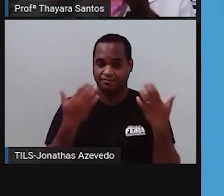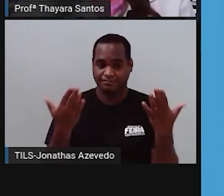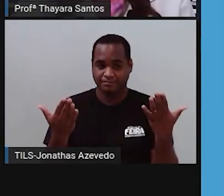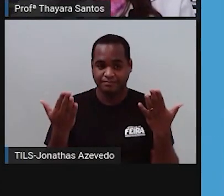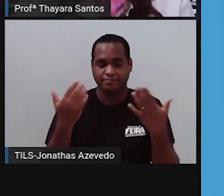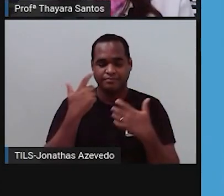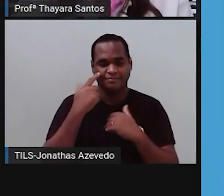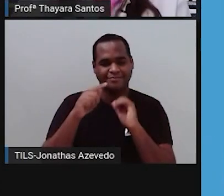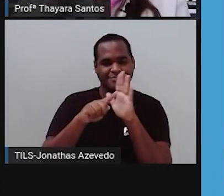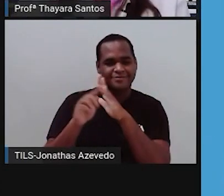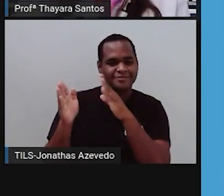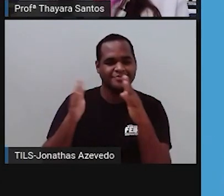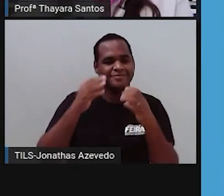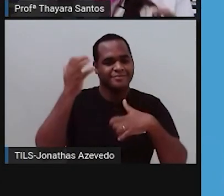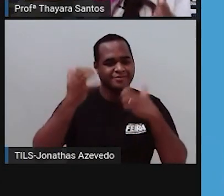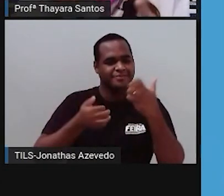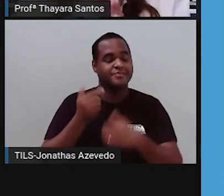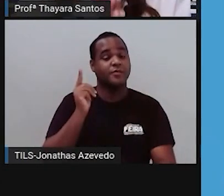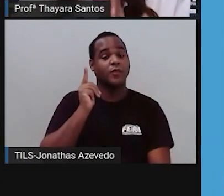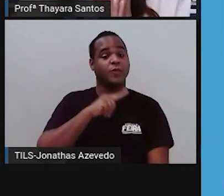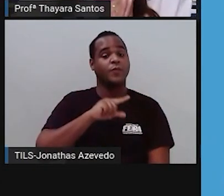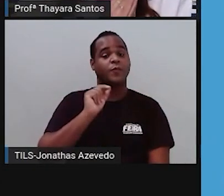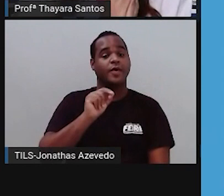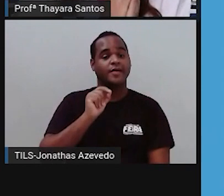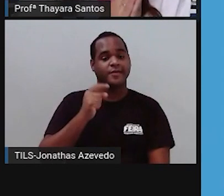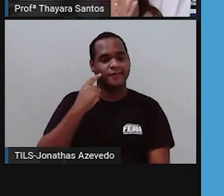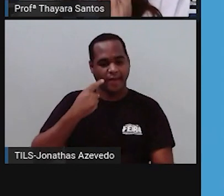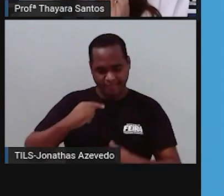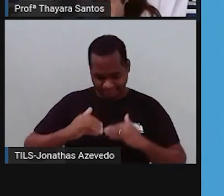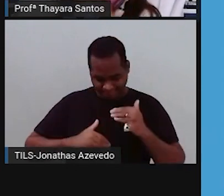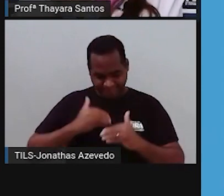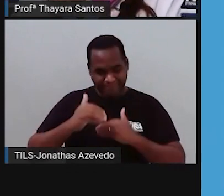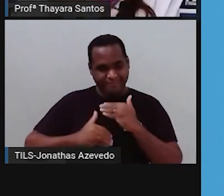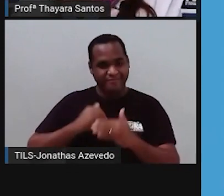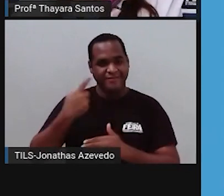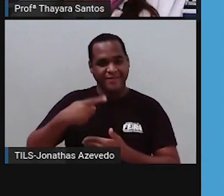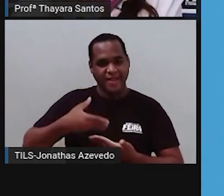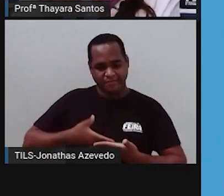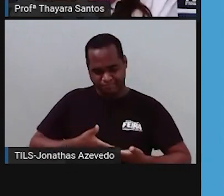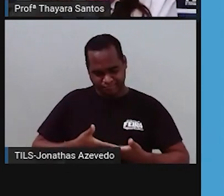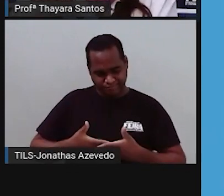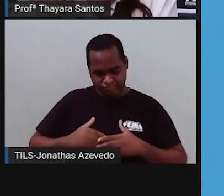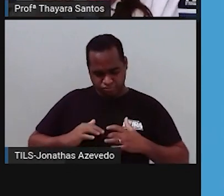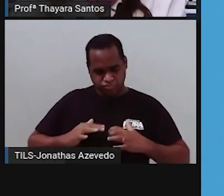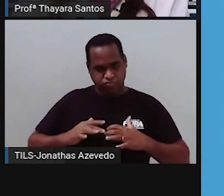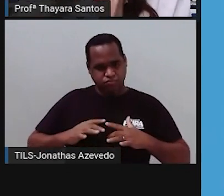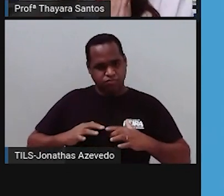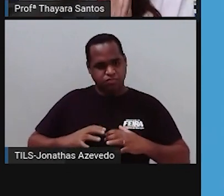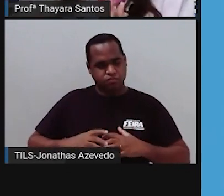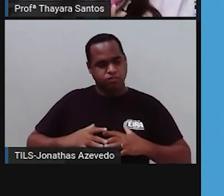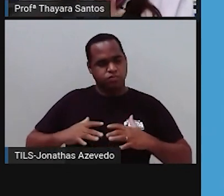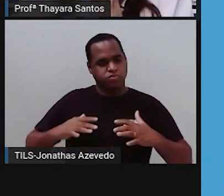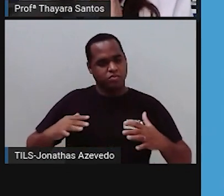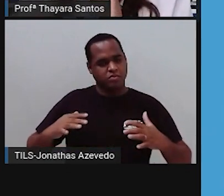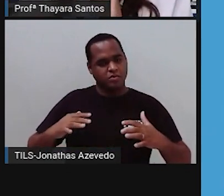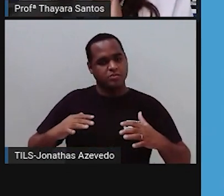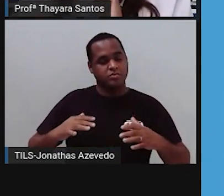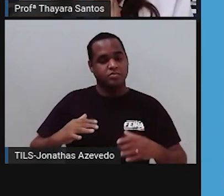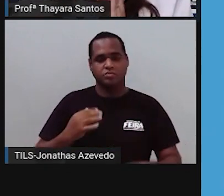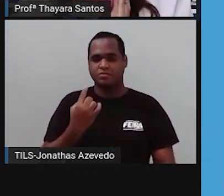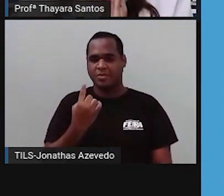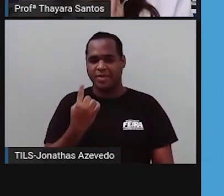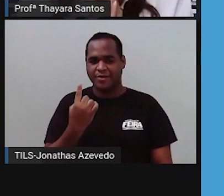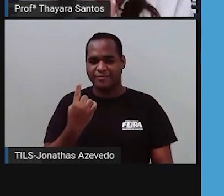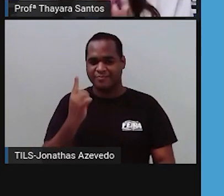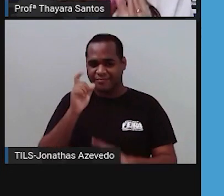Então, pessoal, aí nesse vídeo a gente conseguiu ver bem o desenvolvimento embrionário em todas as etapas, né? Como a gente viu,